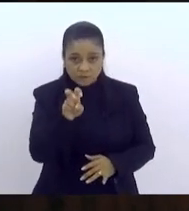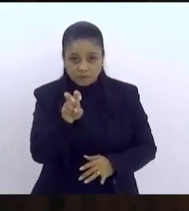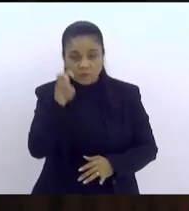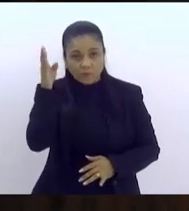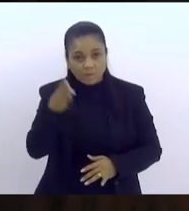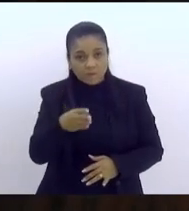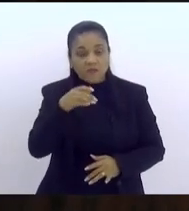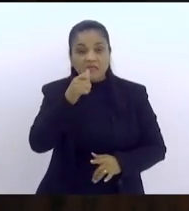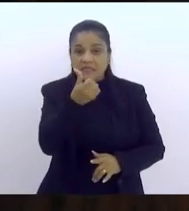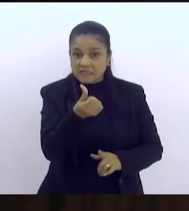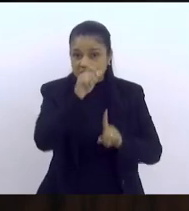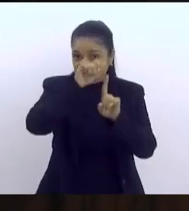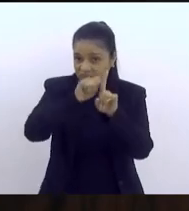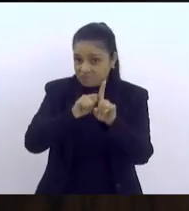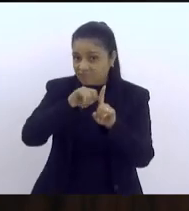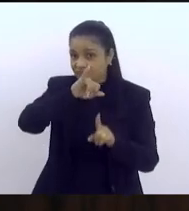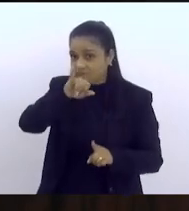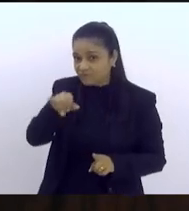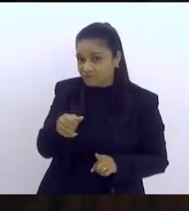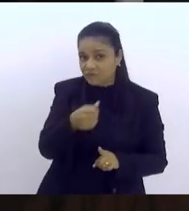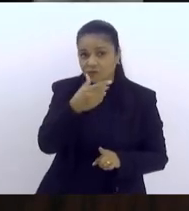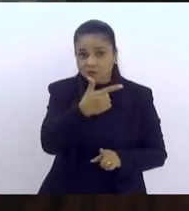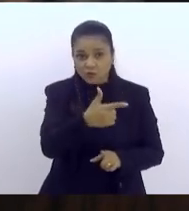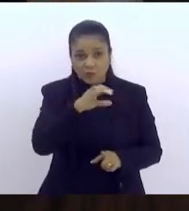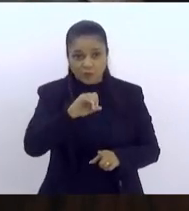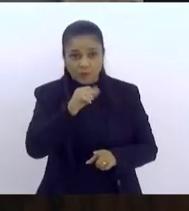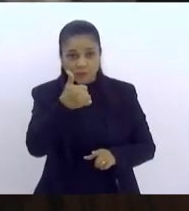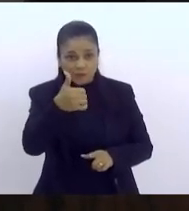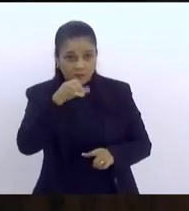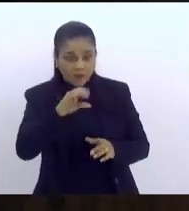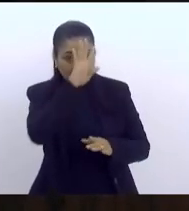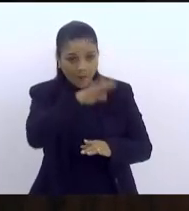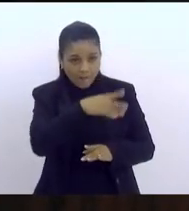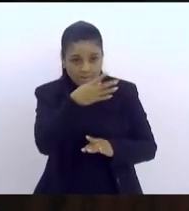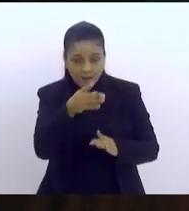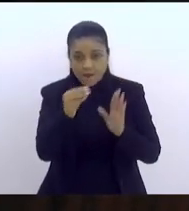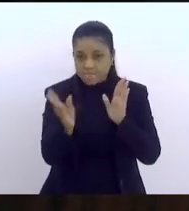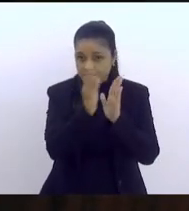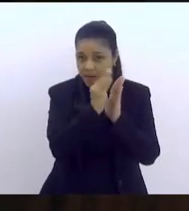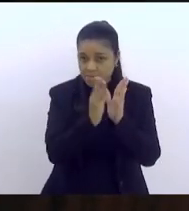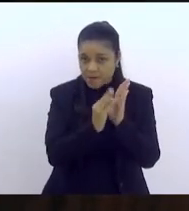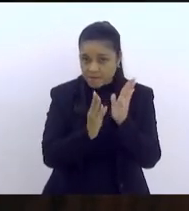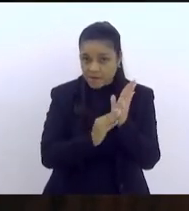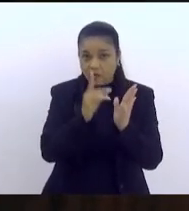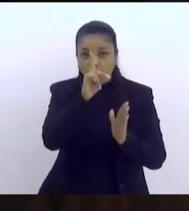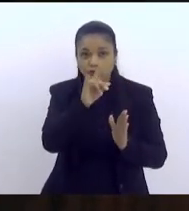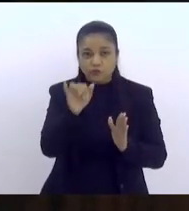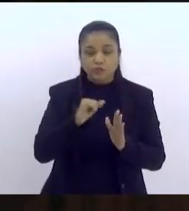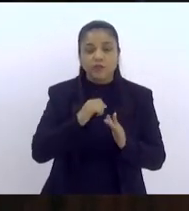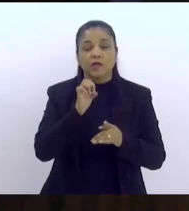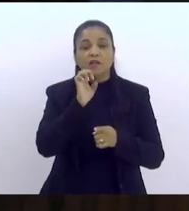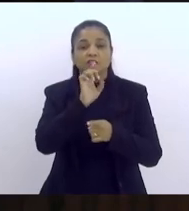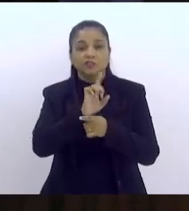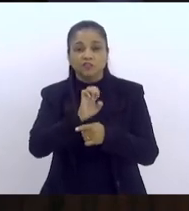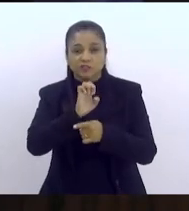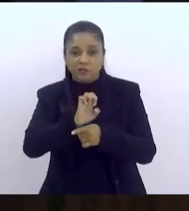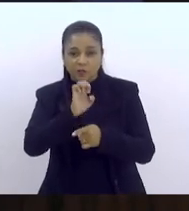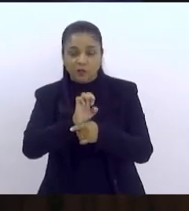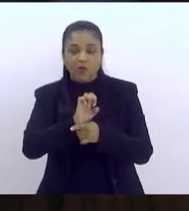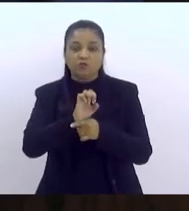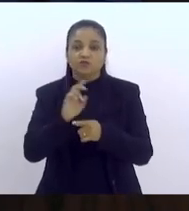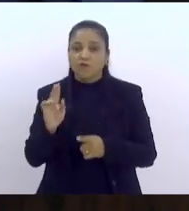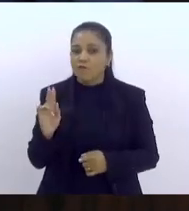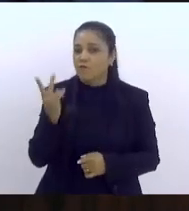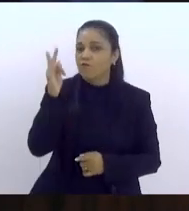5.645, de 6 de janeiro de 2010, para incluir no calendário oficial do Estado do Rio de Janeiro o Dia Estadual de